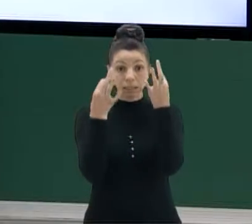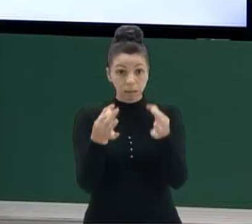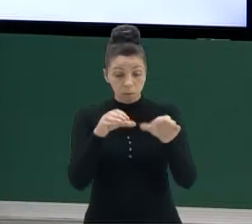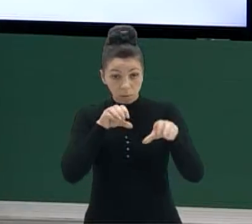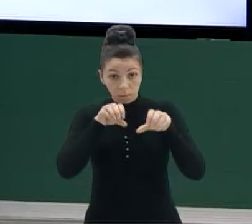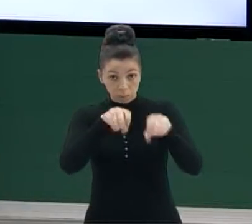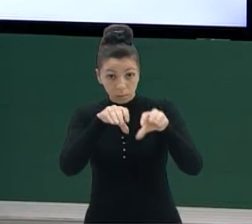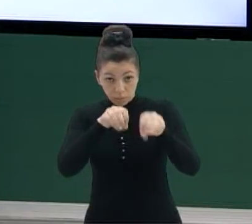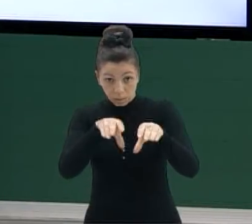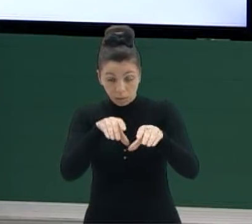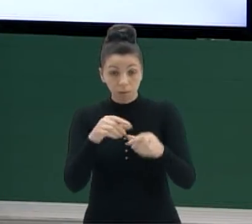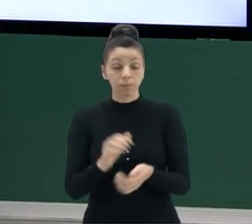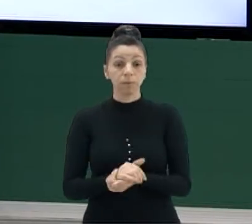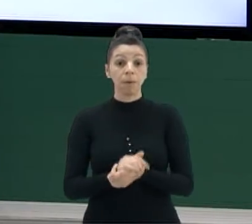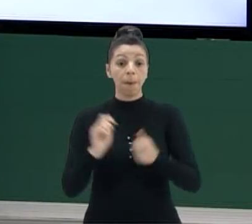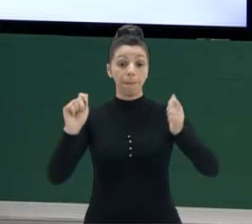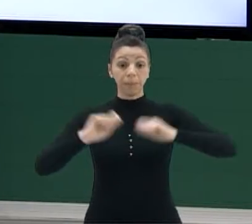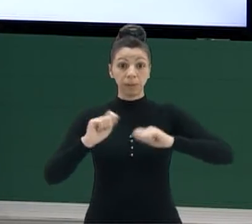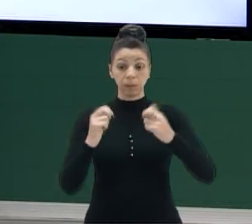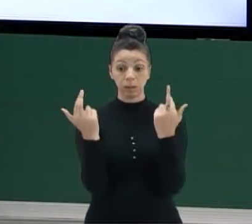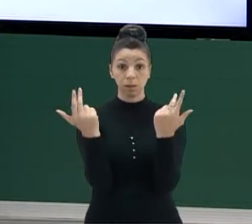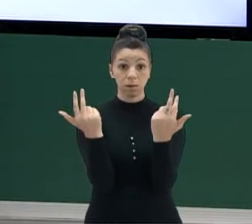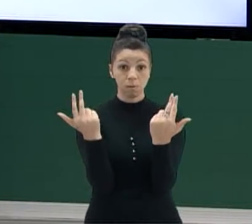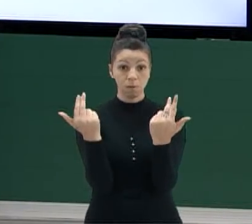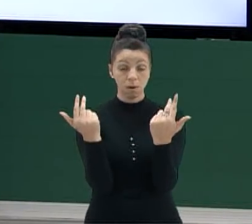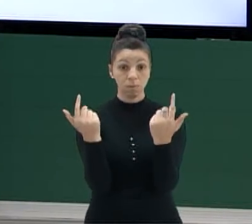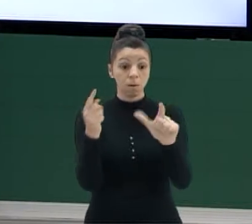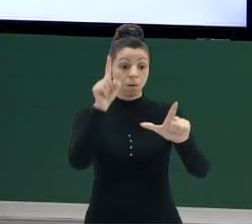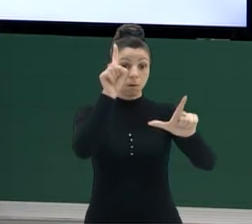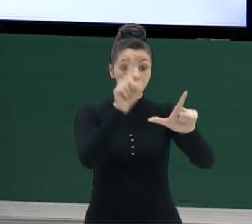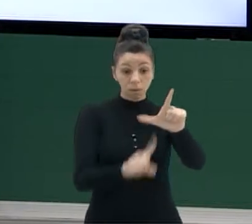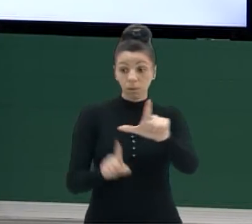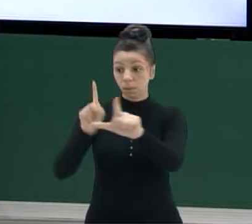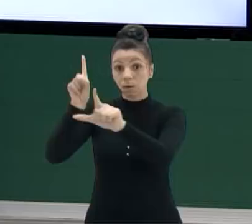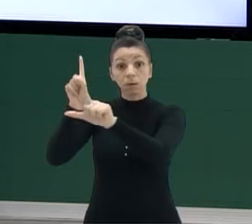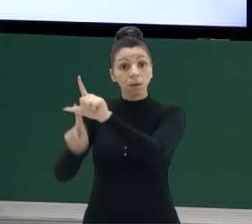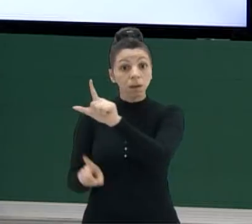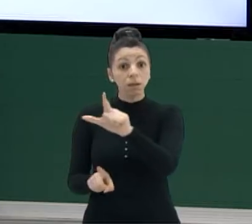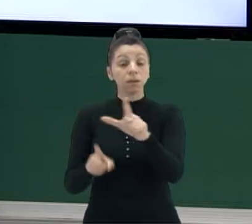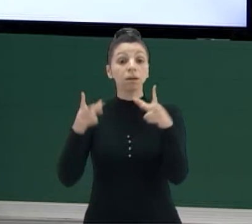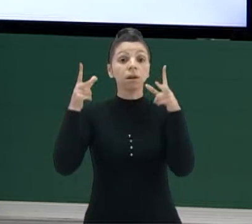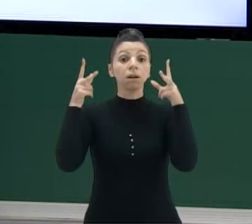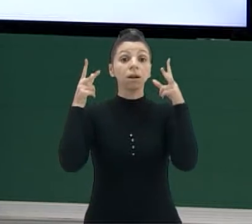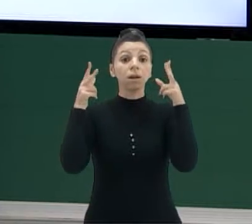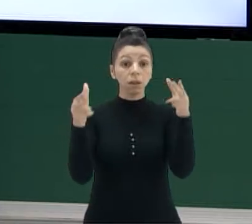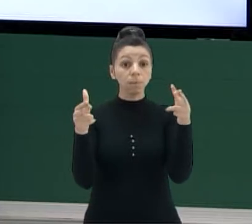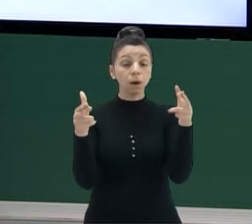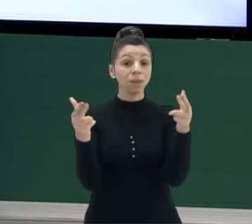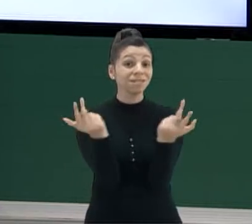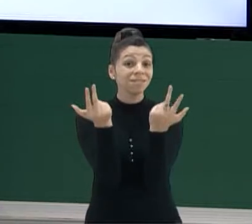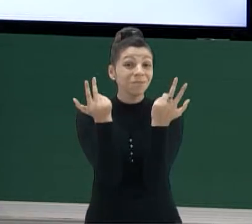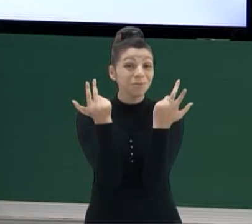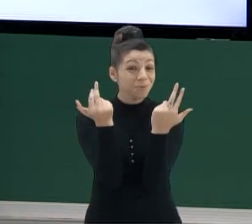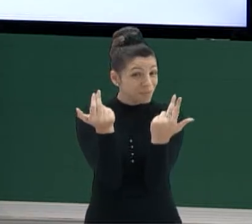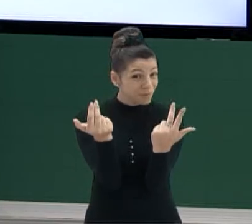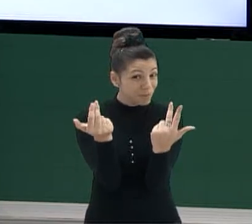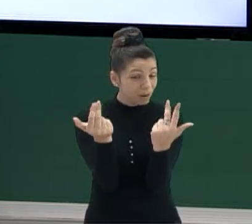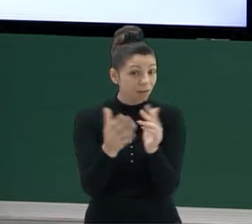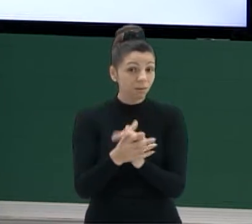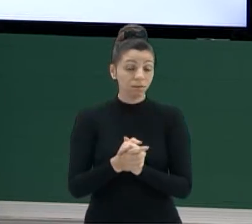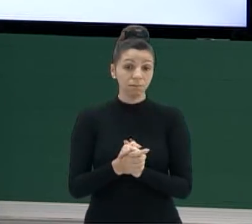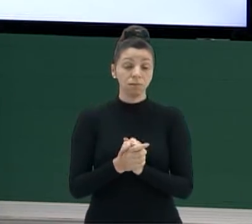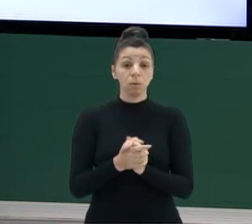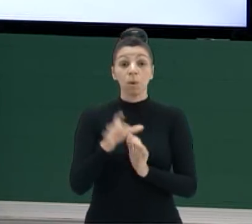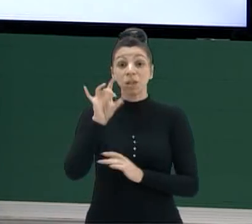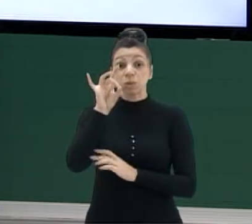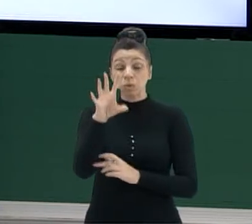Para eles serem semelhantes, os monômios precisam ter o quê? as letras iguais. Não